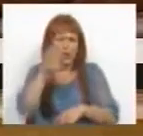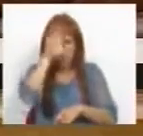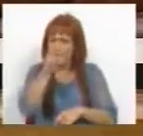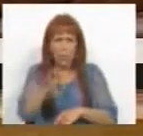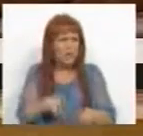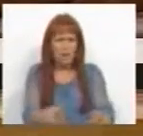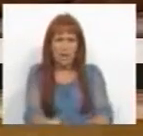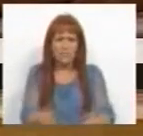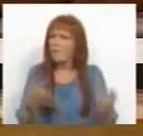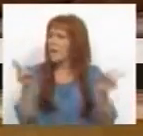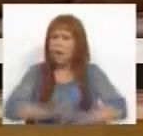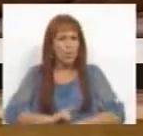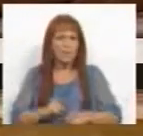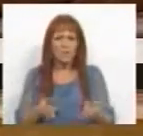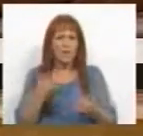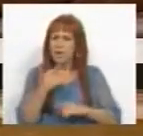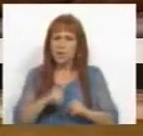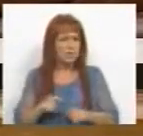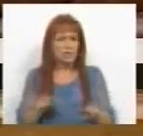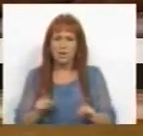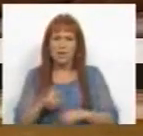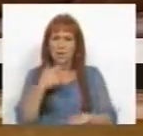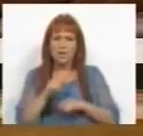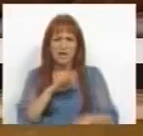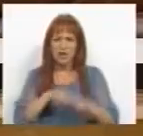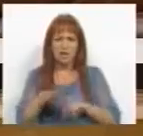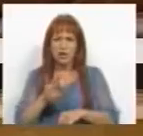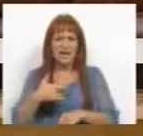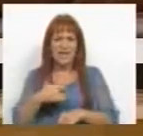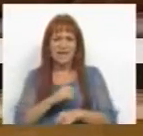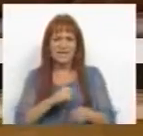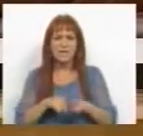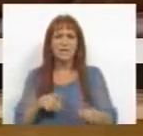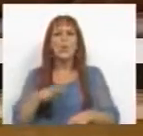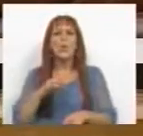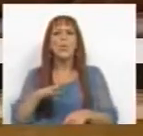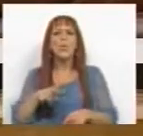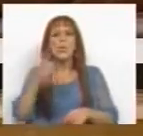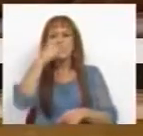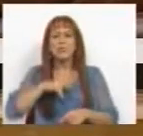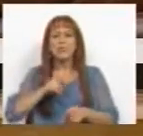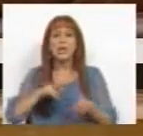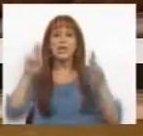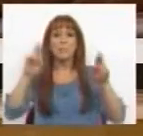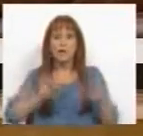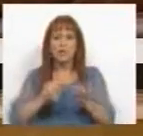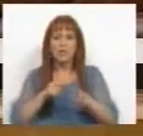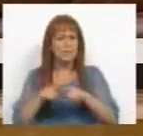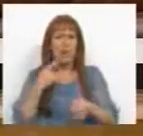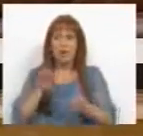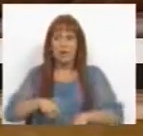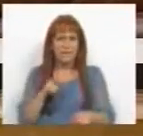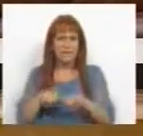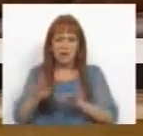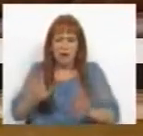Governo anterior. Não pode ser, senhores deputados do CDS. Os portugueses esperam uma mudança de políticas e não querem o regresso